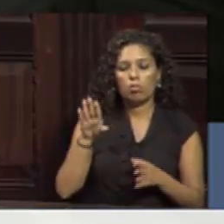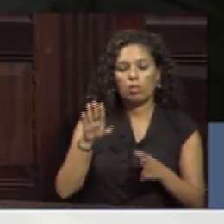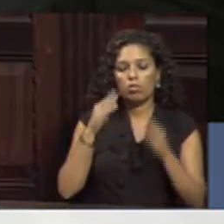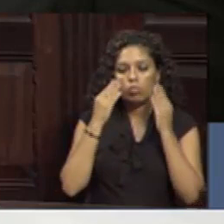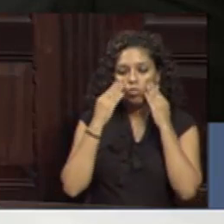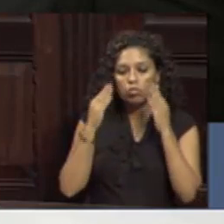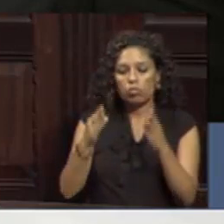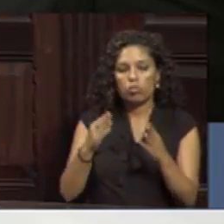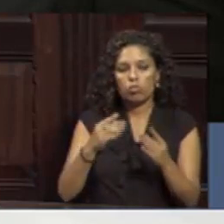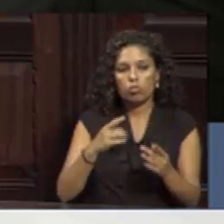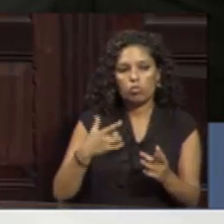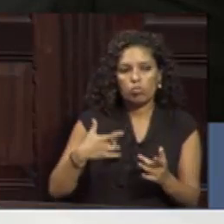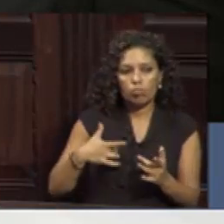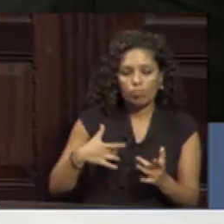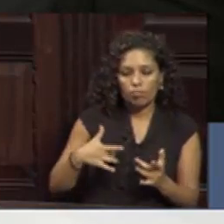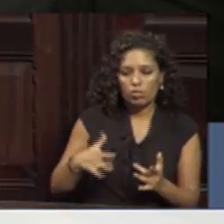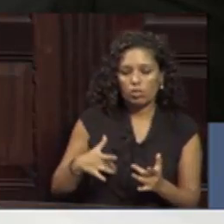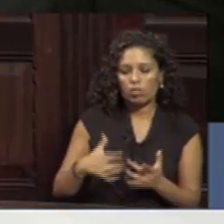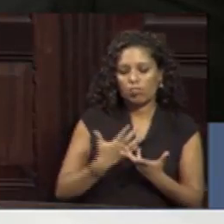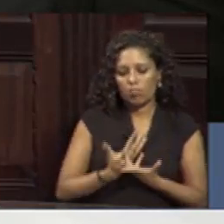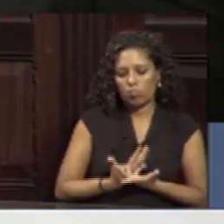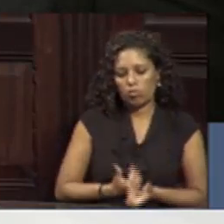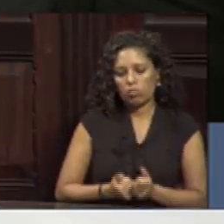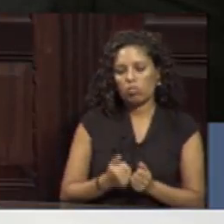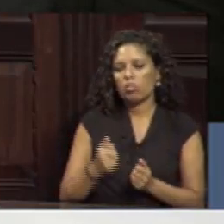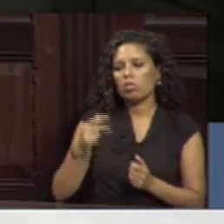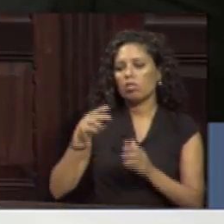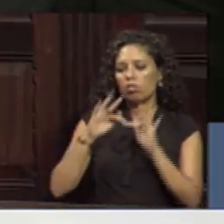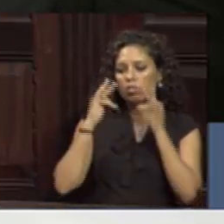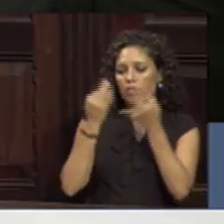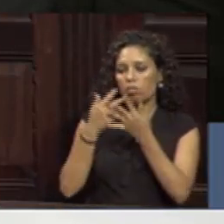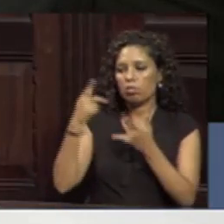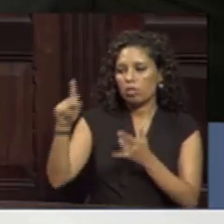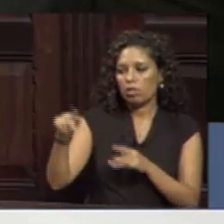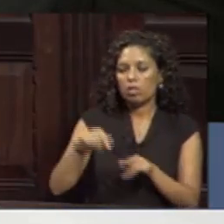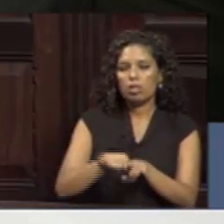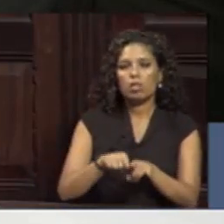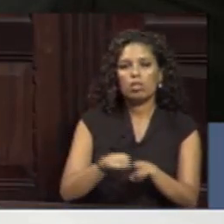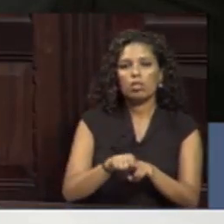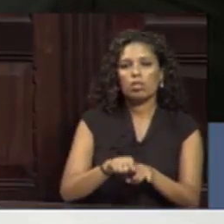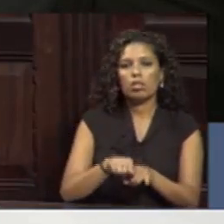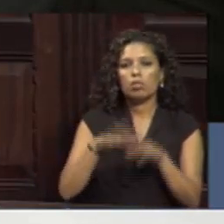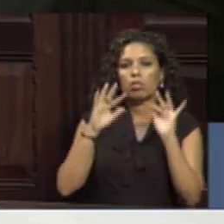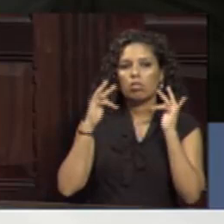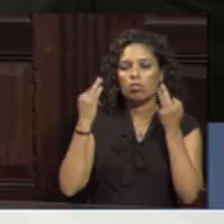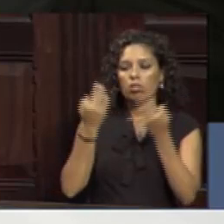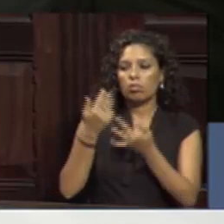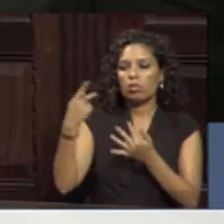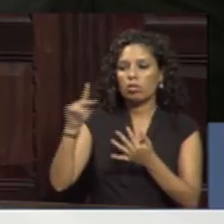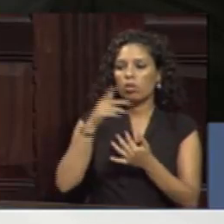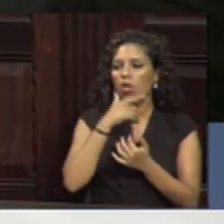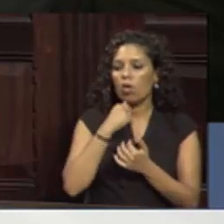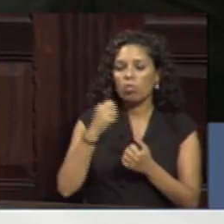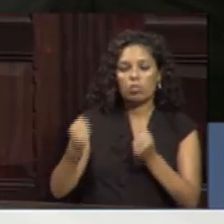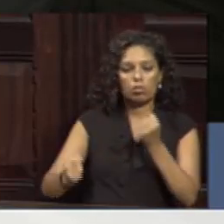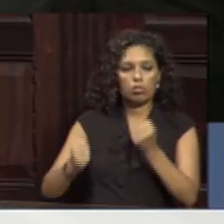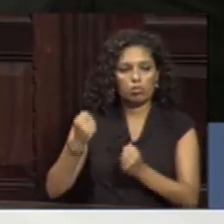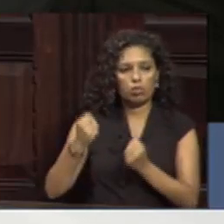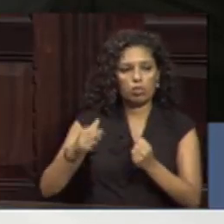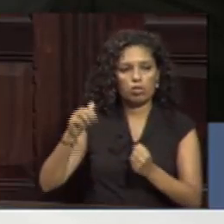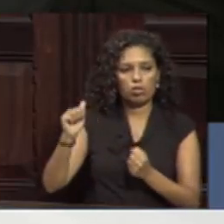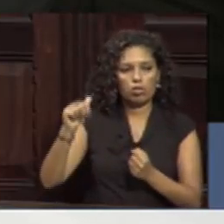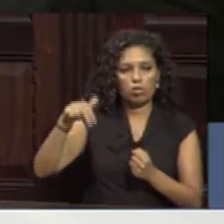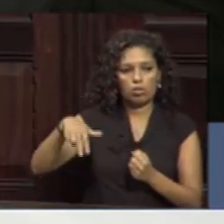motorista Anderson o nosso pesar por essa perda. Mas eu queria me permitir nesse momento